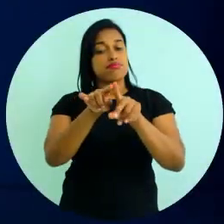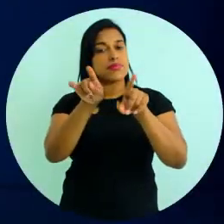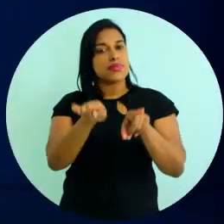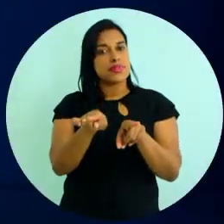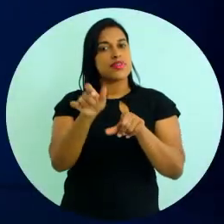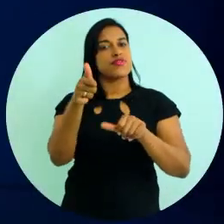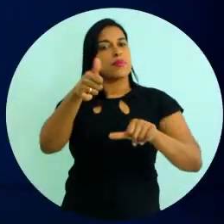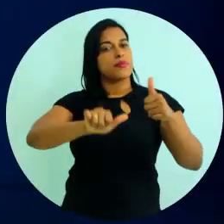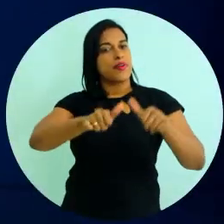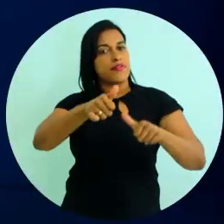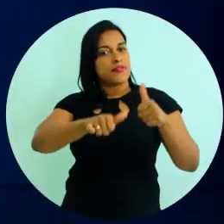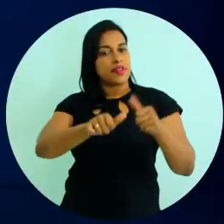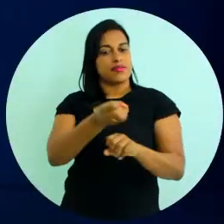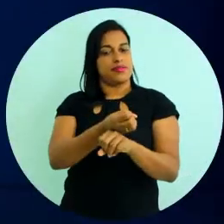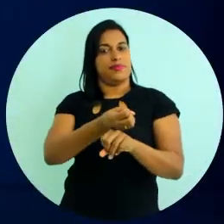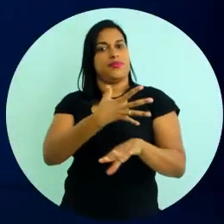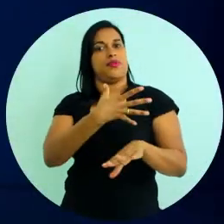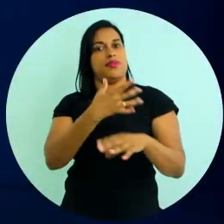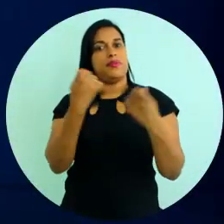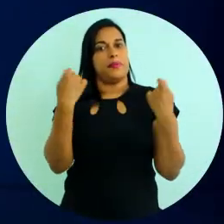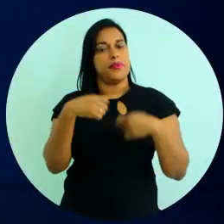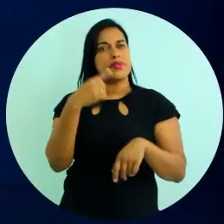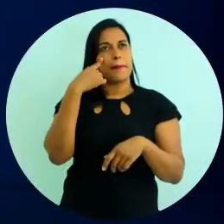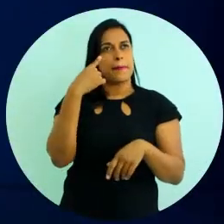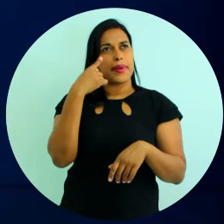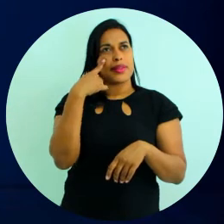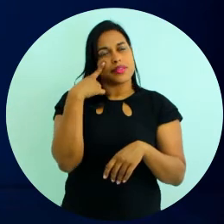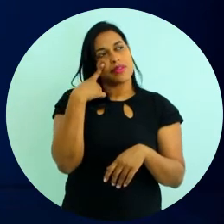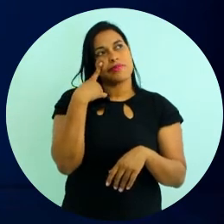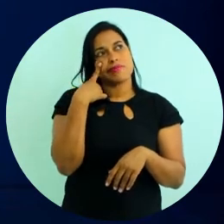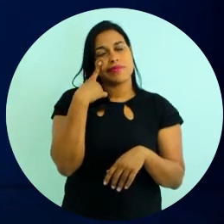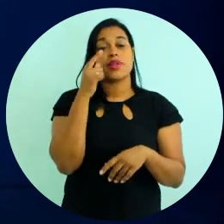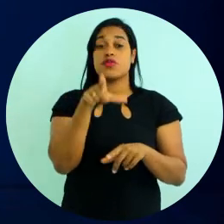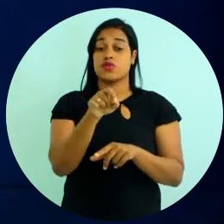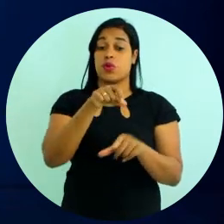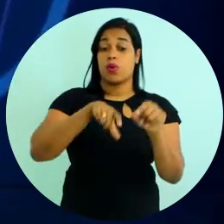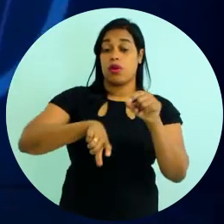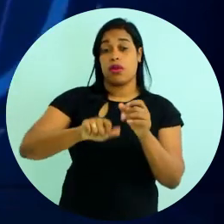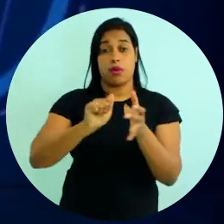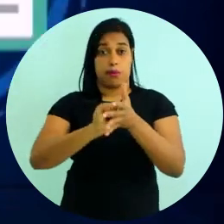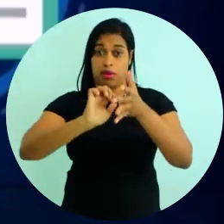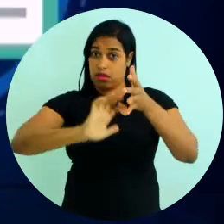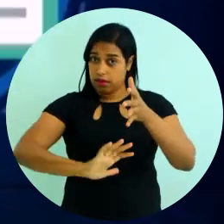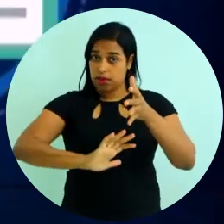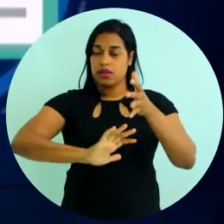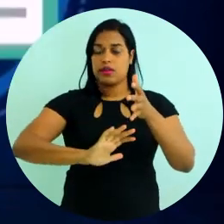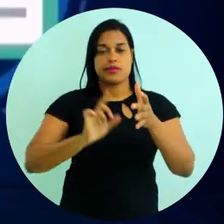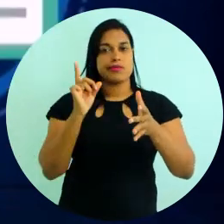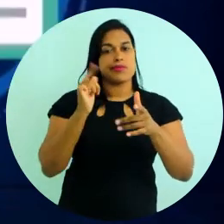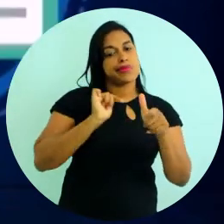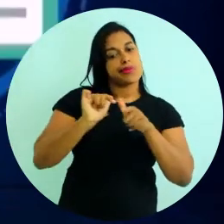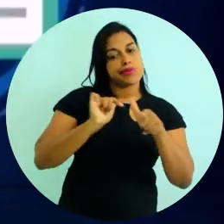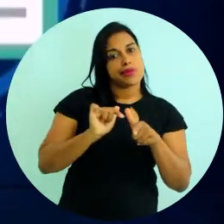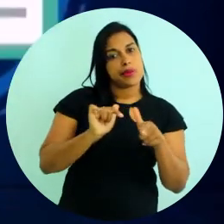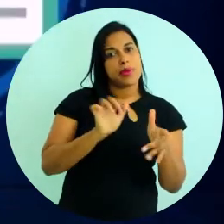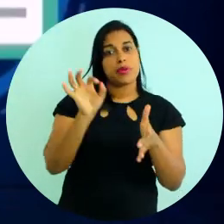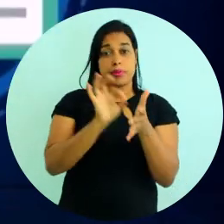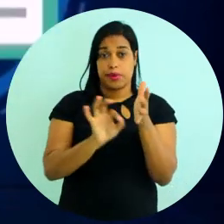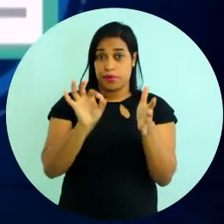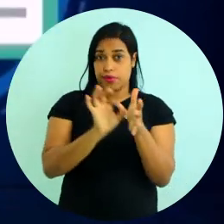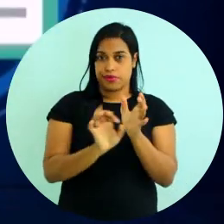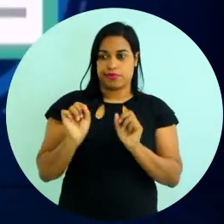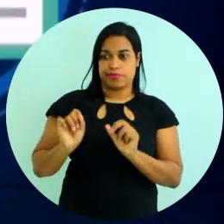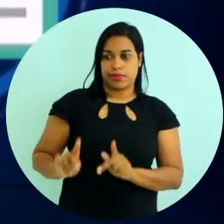Para planejar um processo de avaliação na EAD, basta pensar um pouquinho. Escolher uma atividade que não me dê muito trabalho